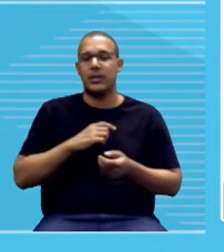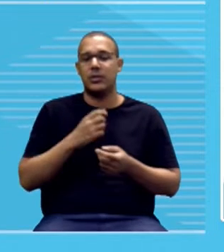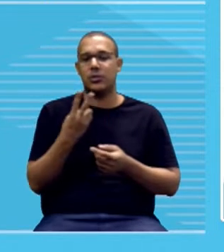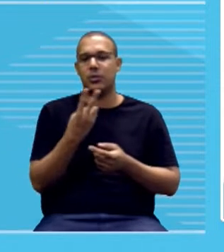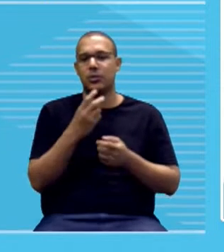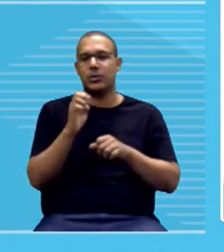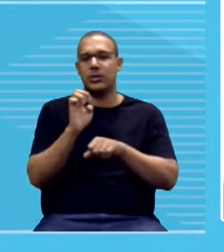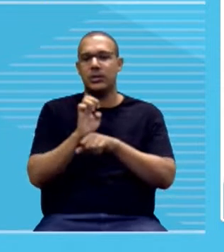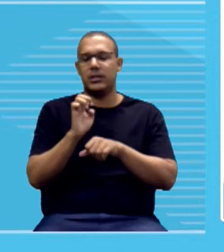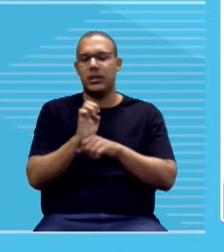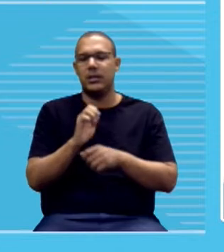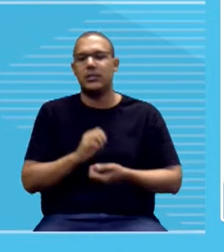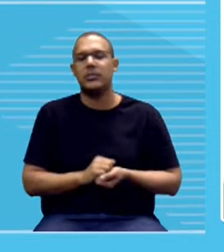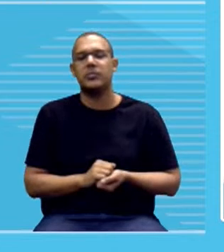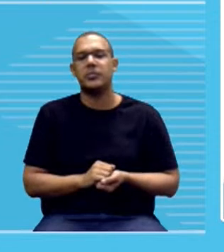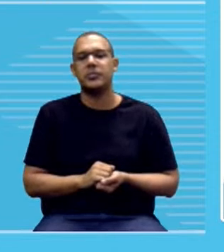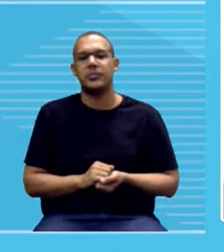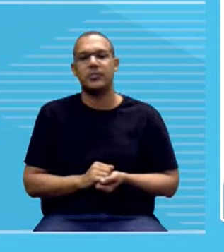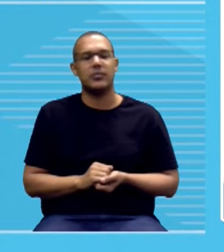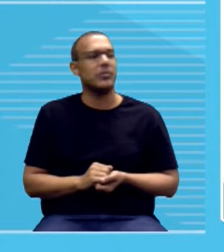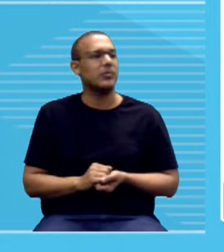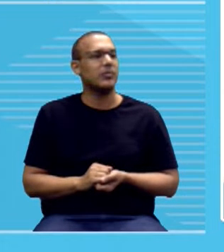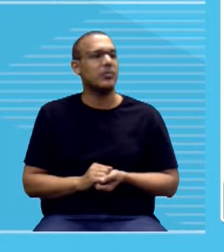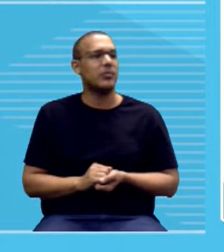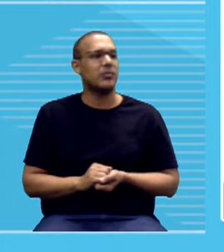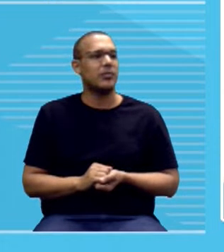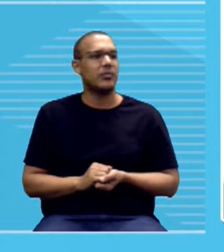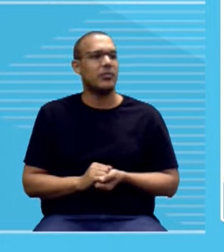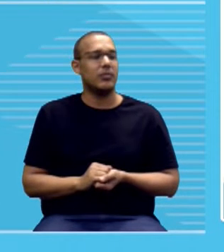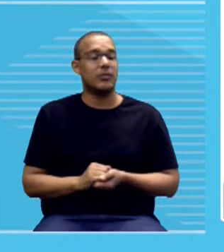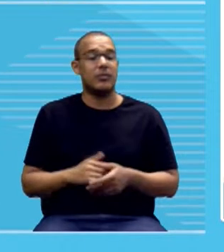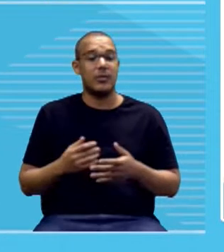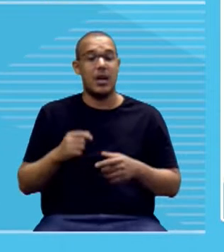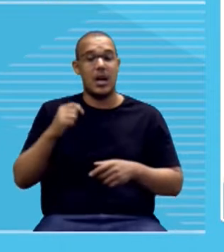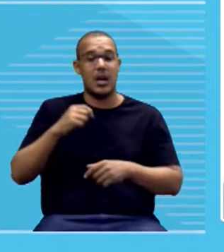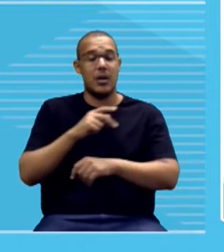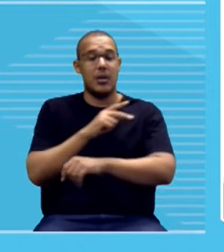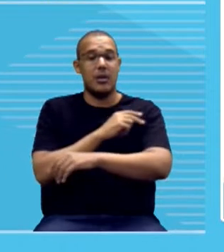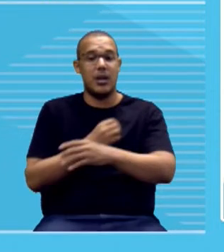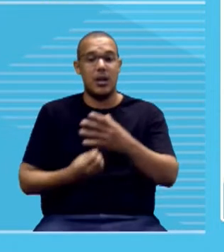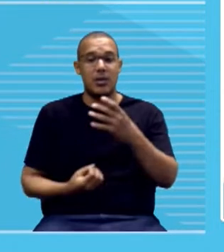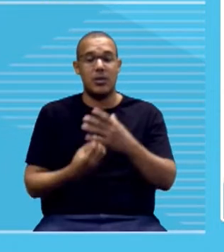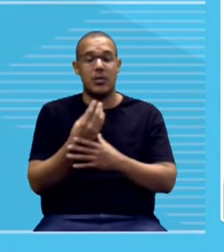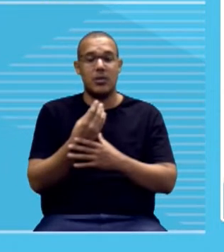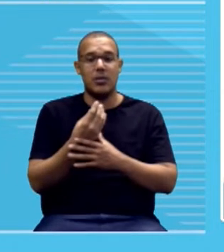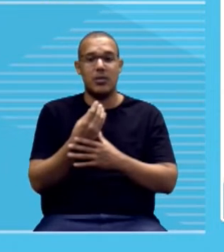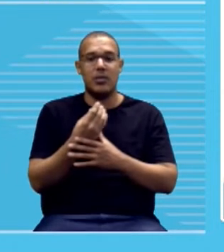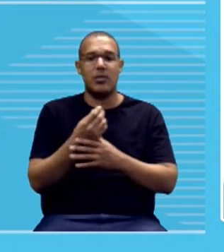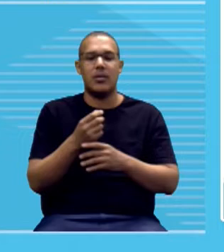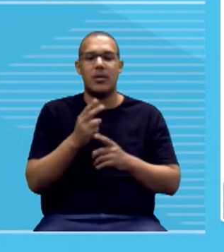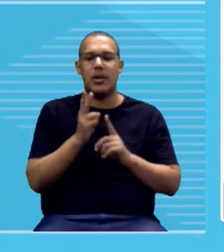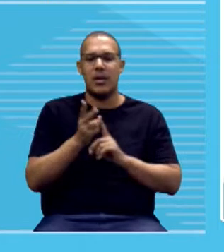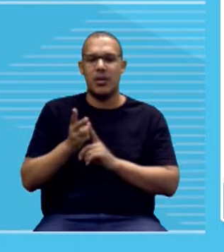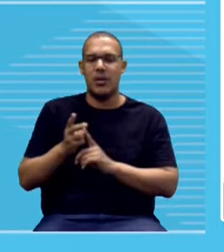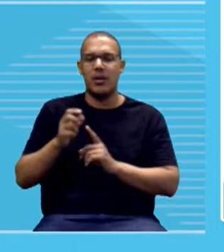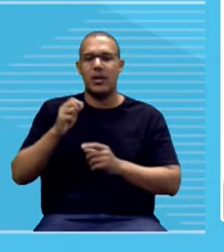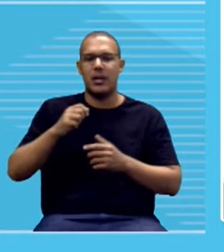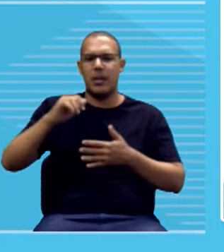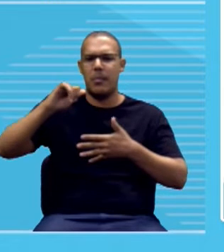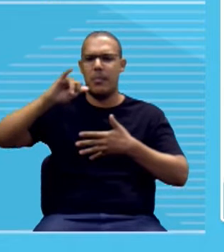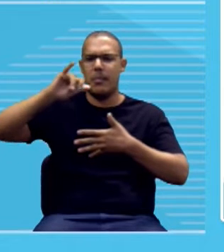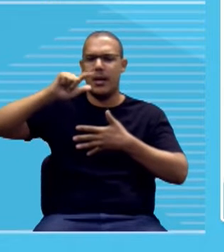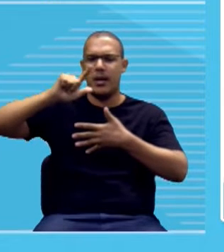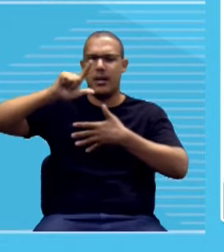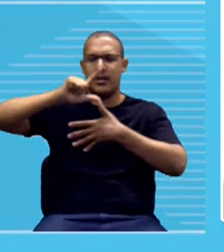bom? Porém, está sendo construído no Piauí o maior parque eólico da América Latina, que